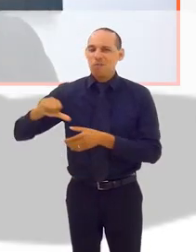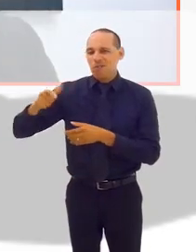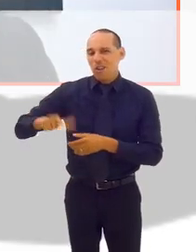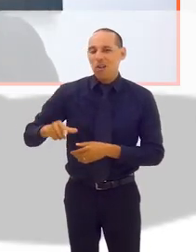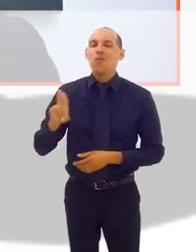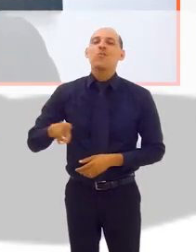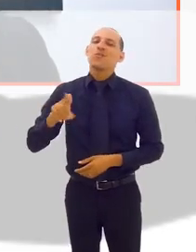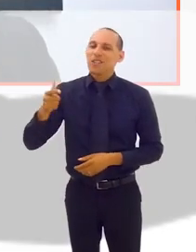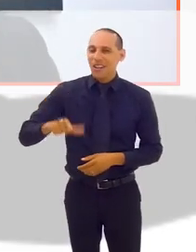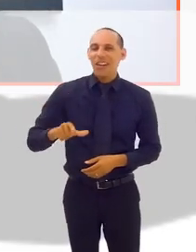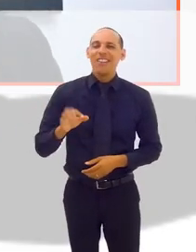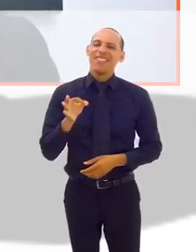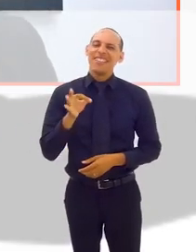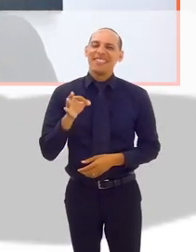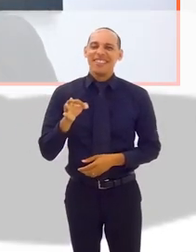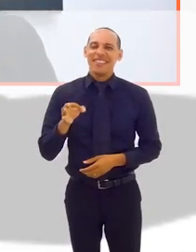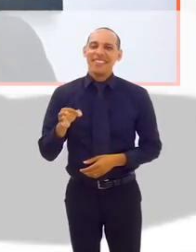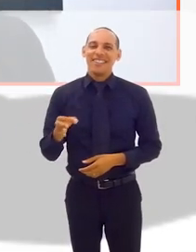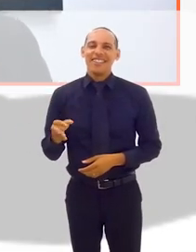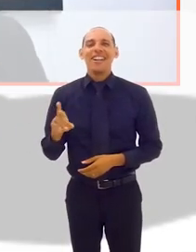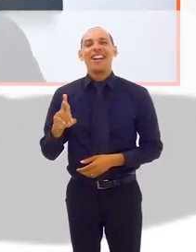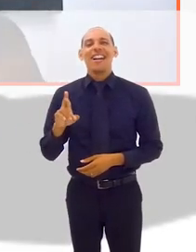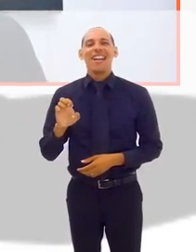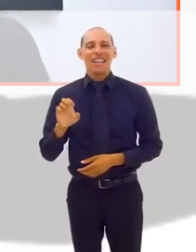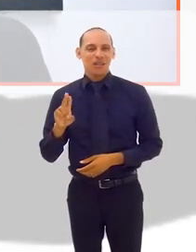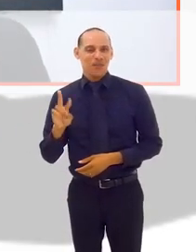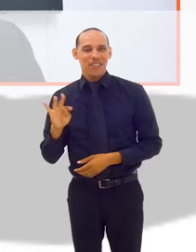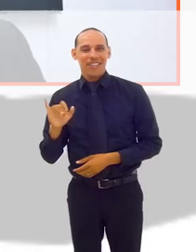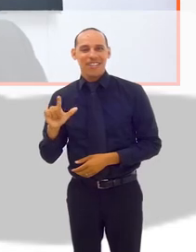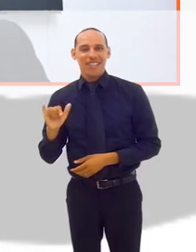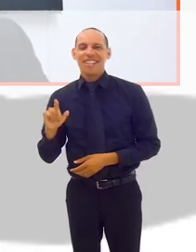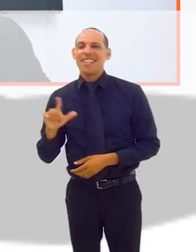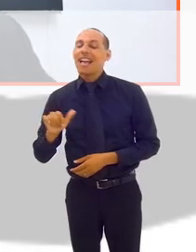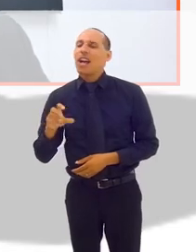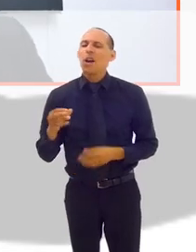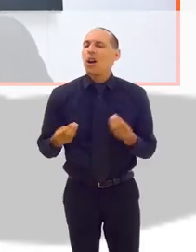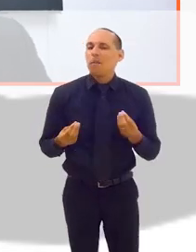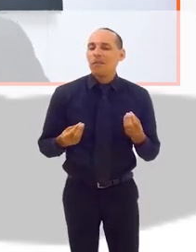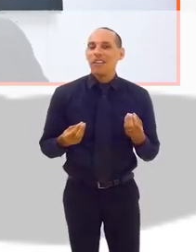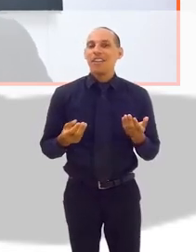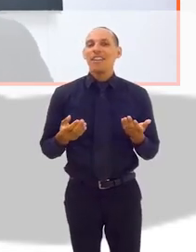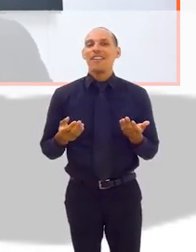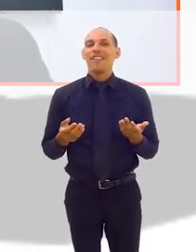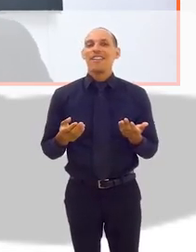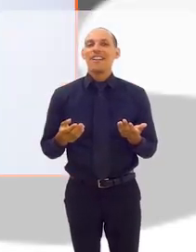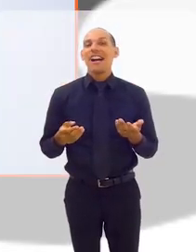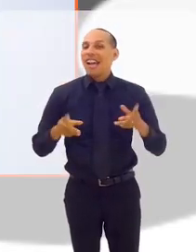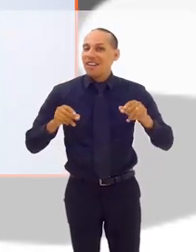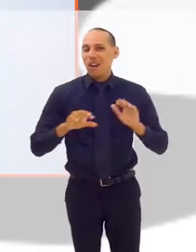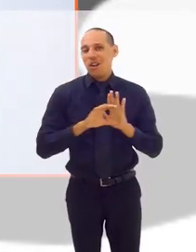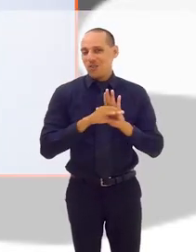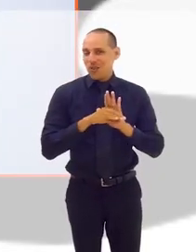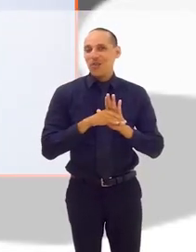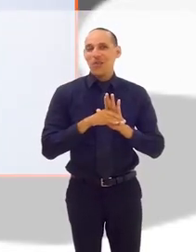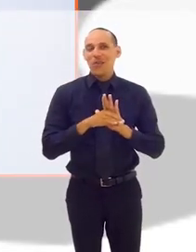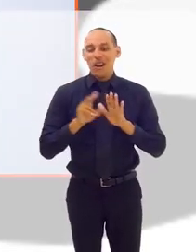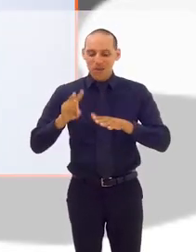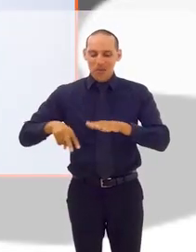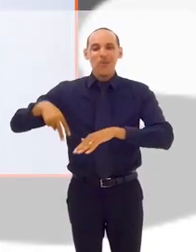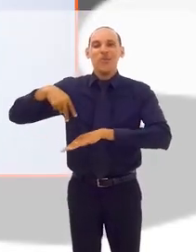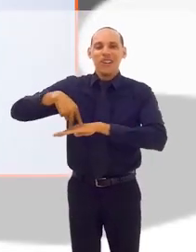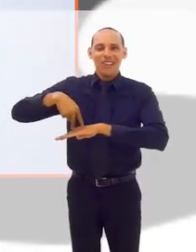repreenchida. Reutilizada. Vamos reutilizada, mas refilada. Reutilizada é o quê? Como? Como se fosse o conceito